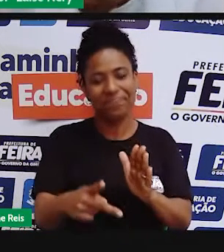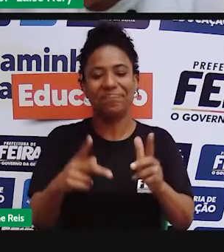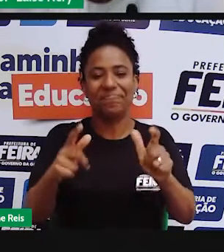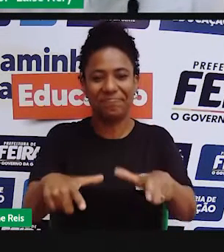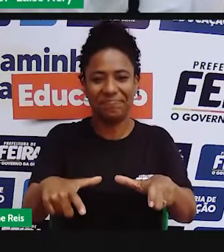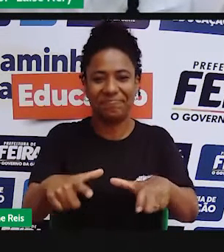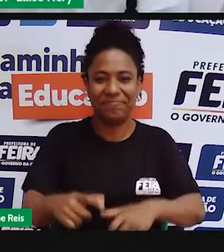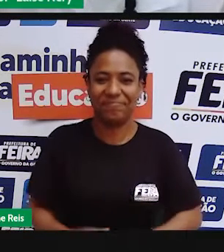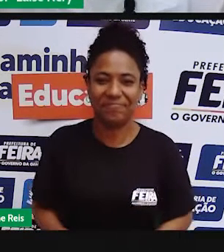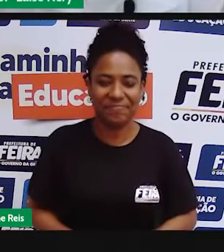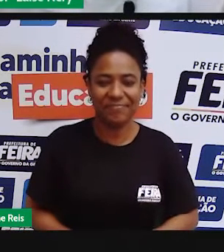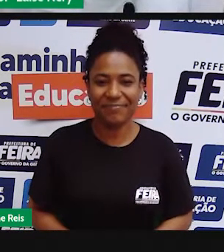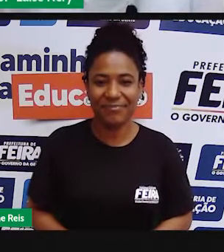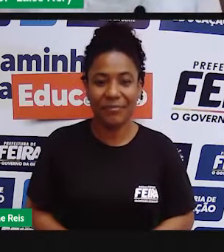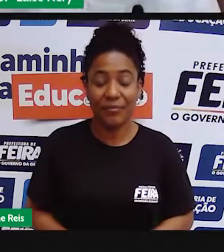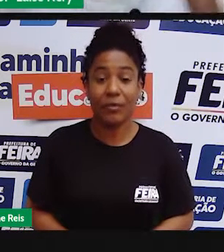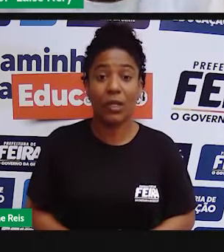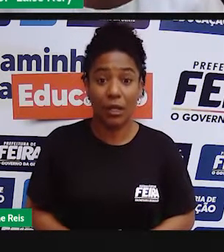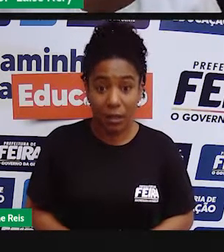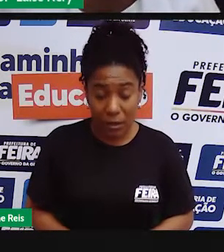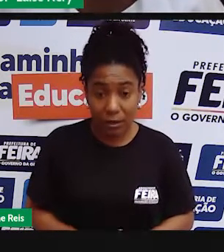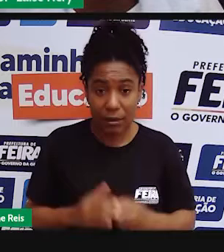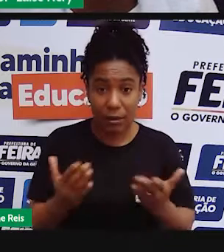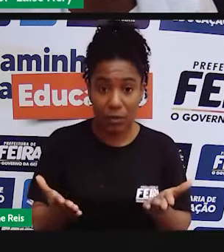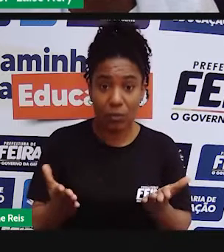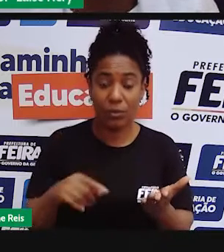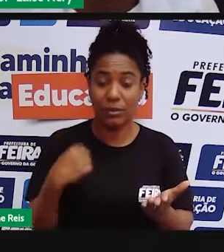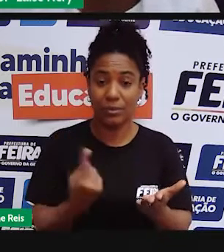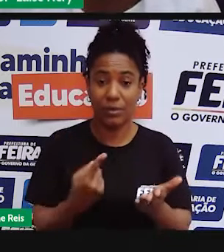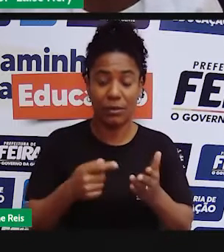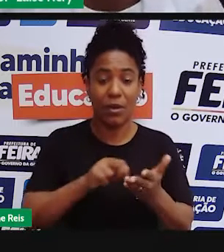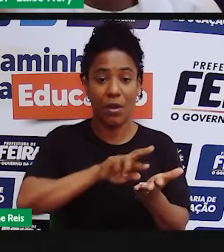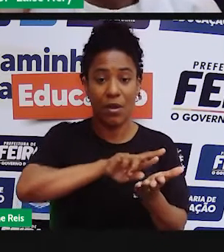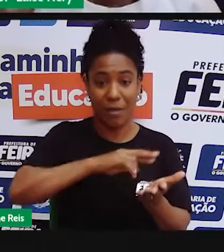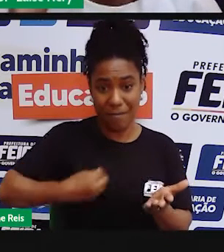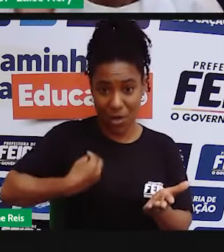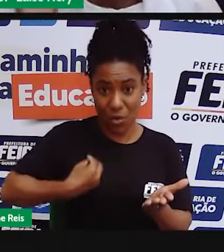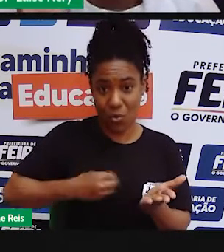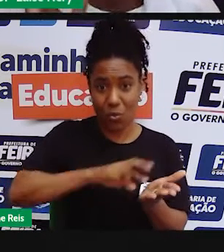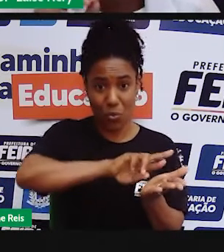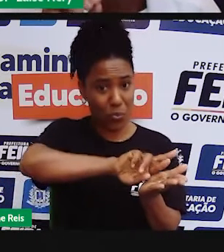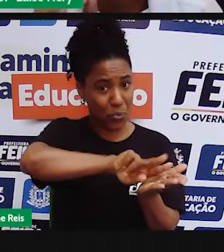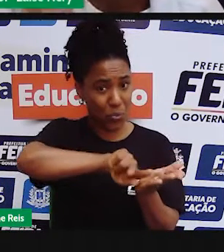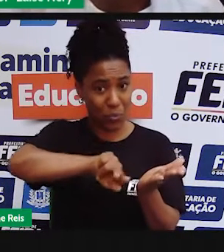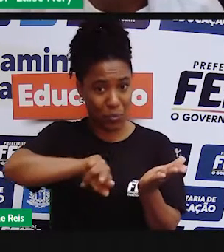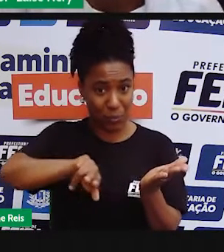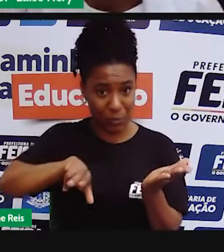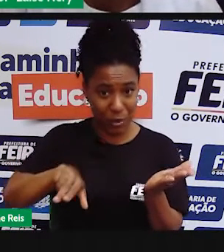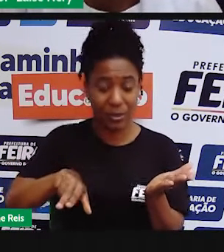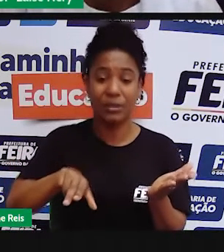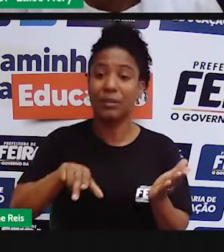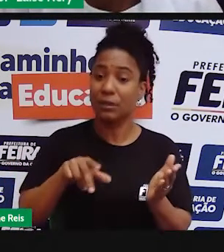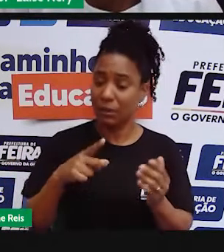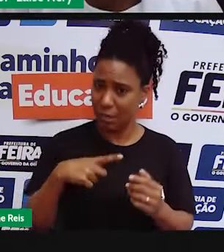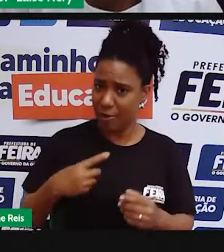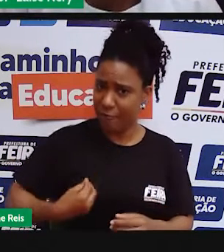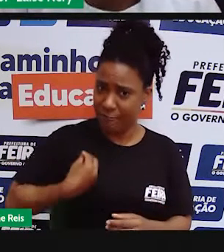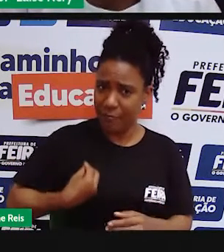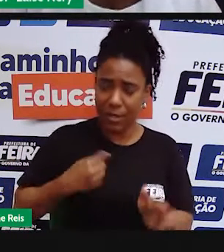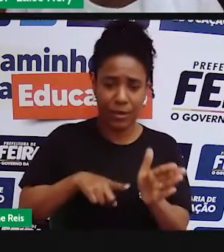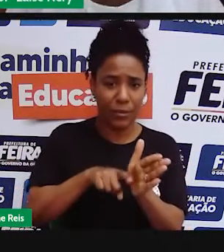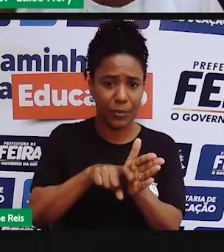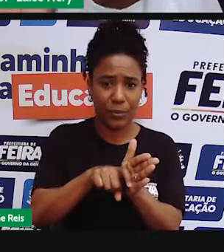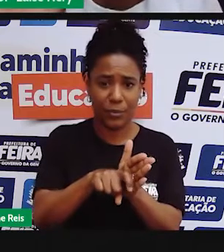fazem parte. Quando falamos sobre biodiversidade, referimos-nos à diversidade